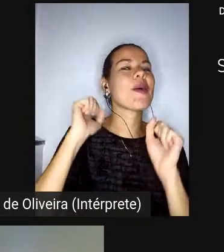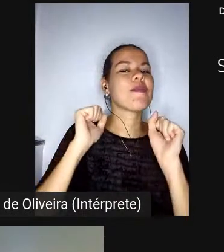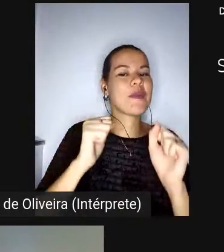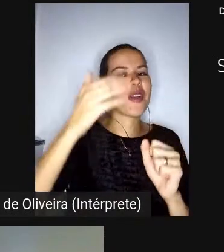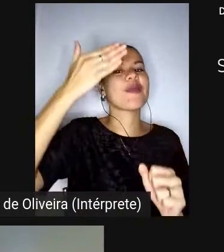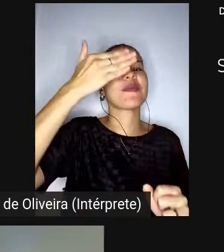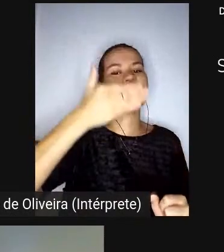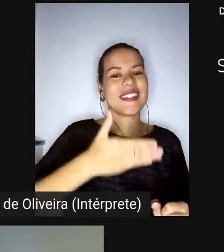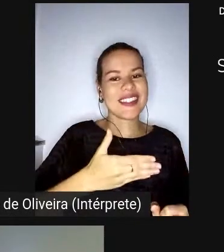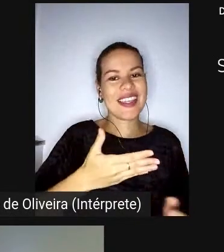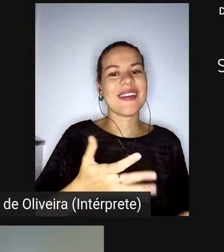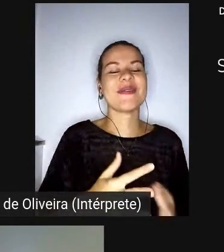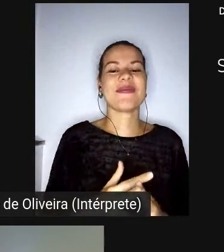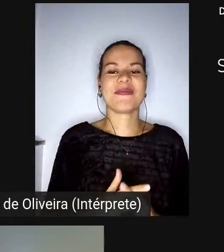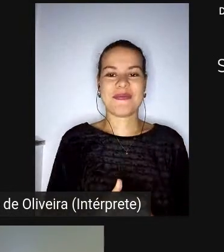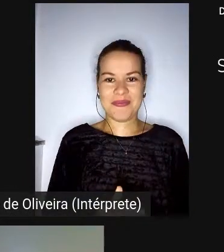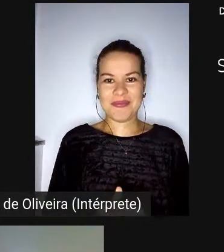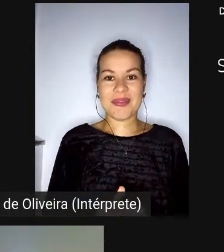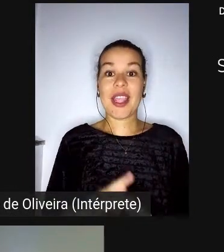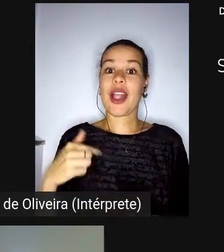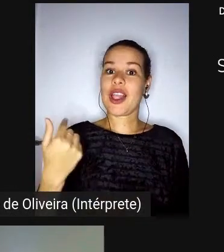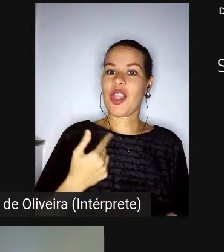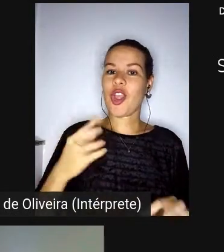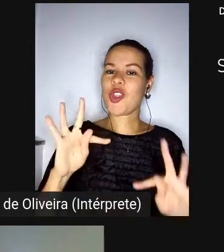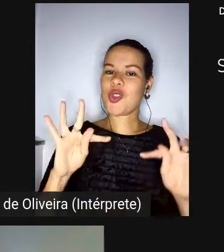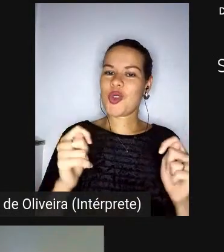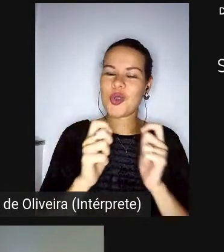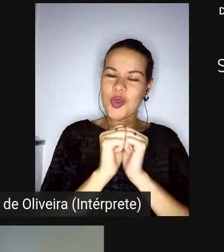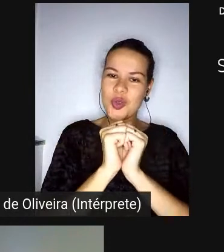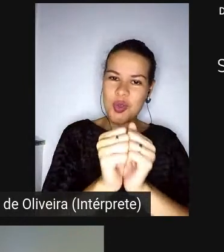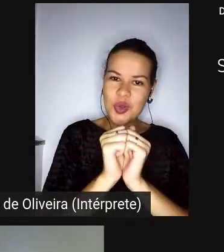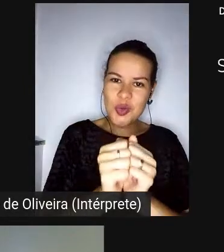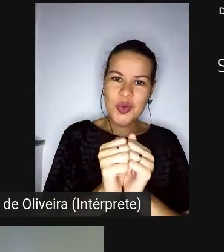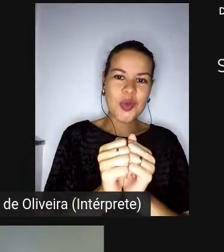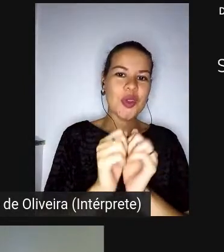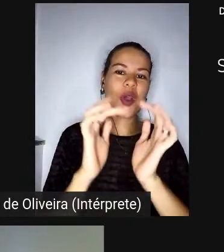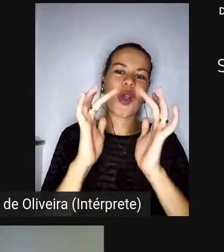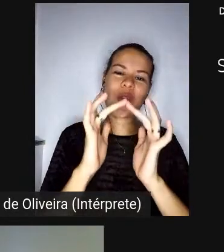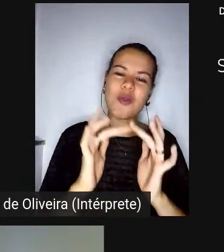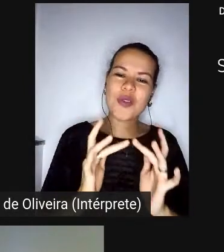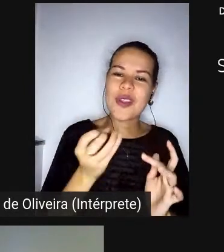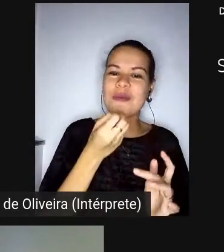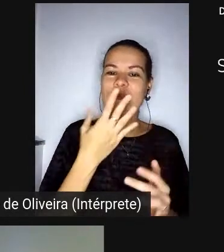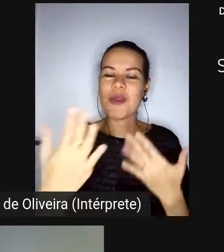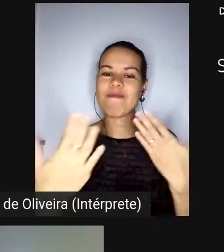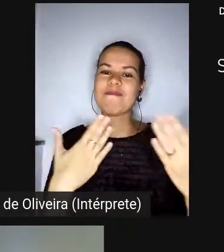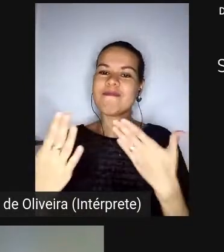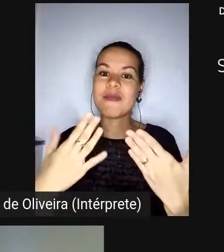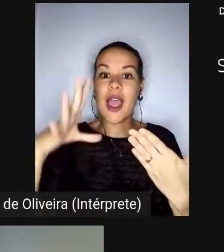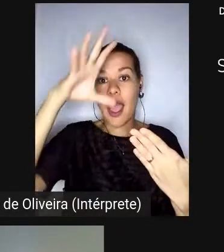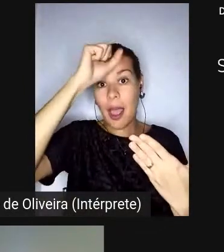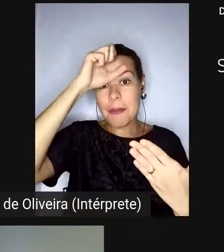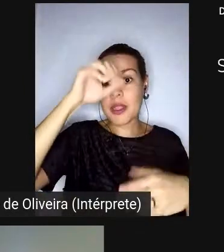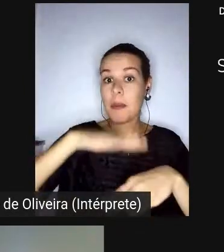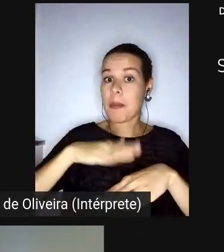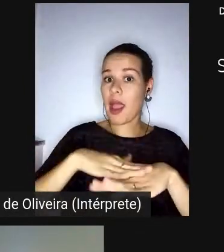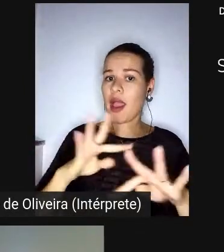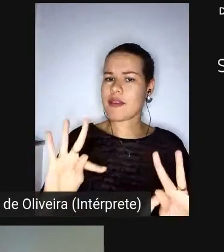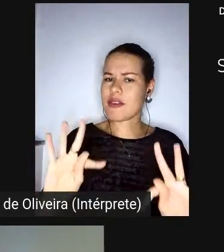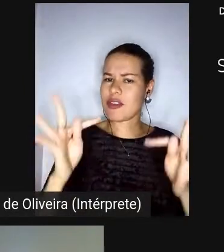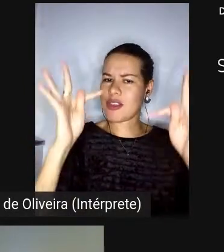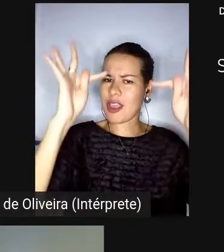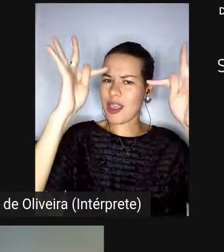presencial e todos nós juntinho sair confraternizando aprender fala sobre Ciência Tecnologia